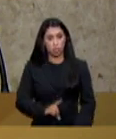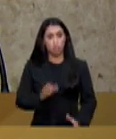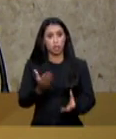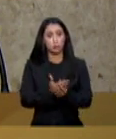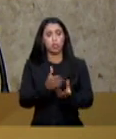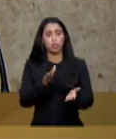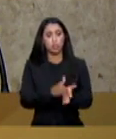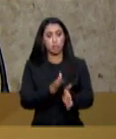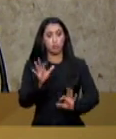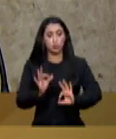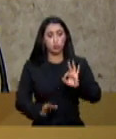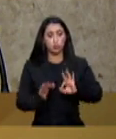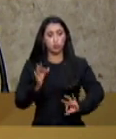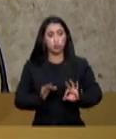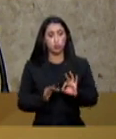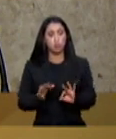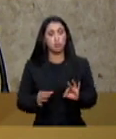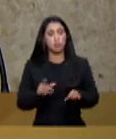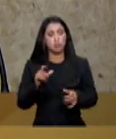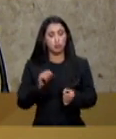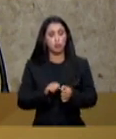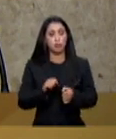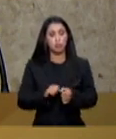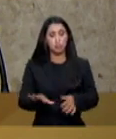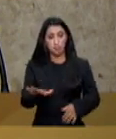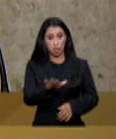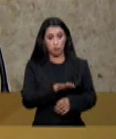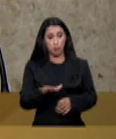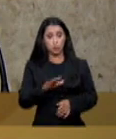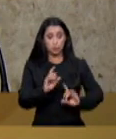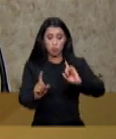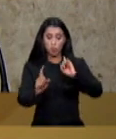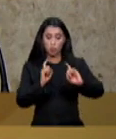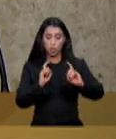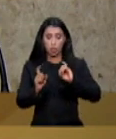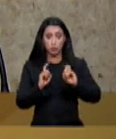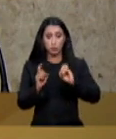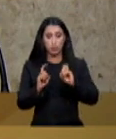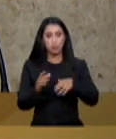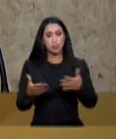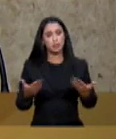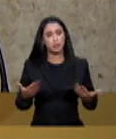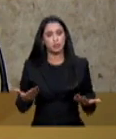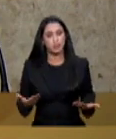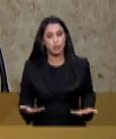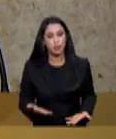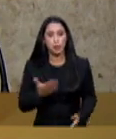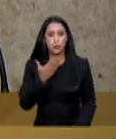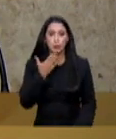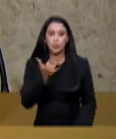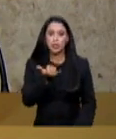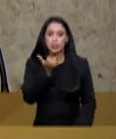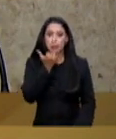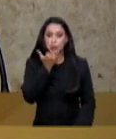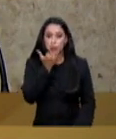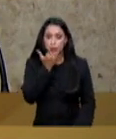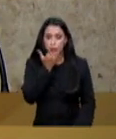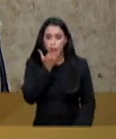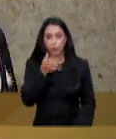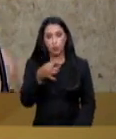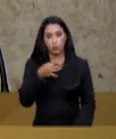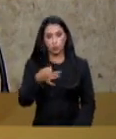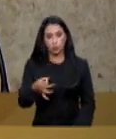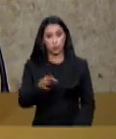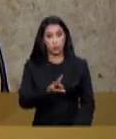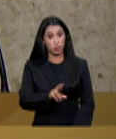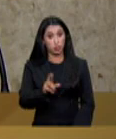judiciais são aplicáveis aos procedimentos no âmbito administrativo. De sorte que eu peço vênia às opiniões